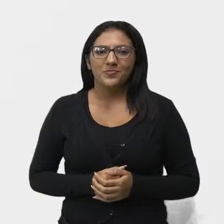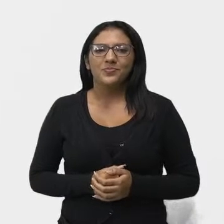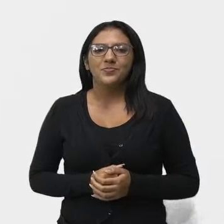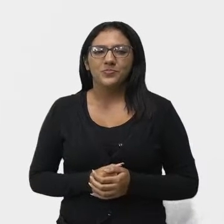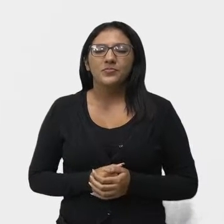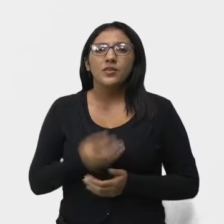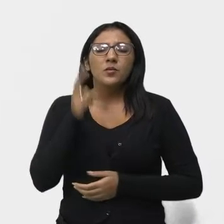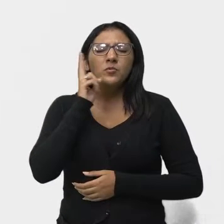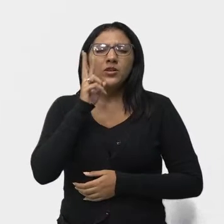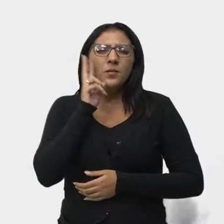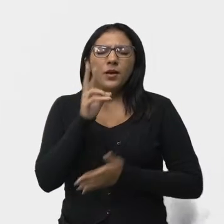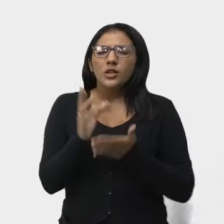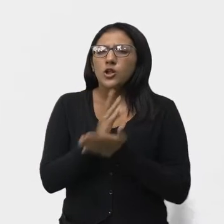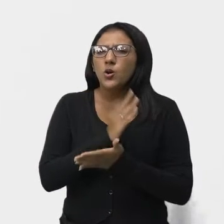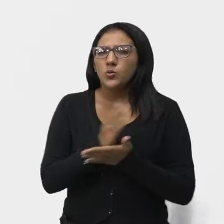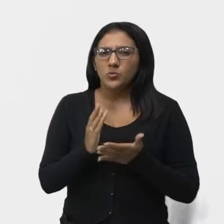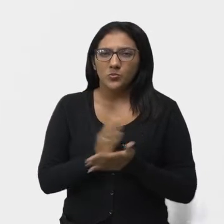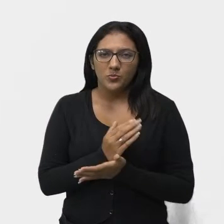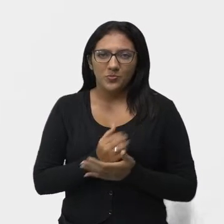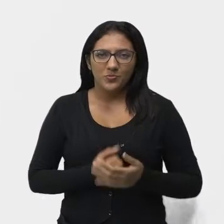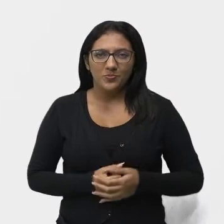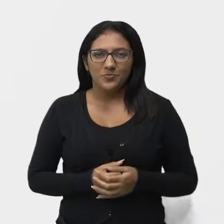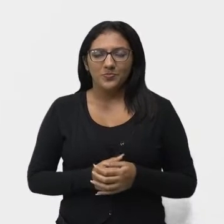proporcionais. Vamos relembrar aqui algumas coisas.